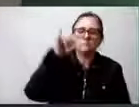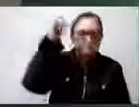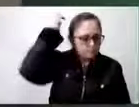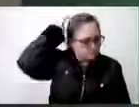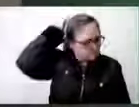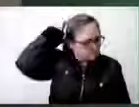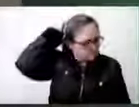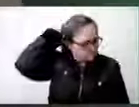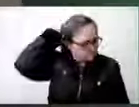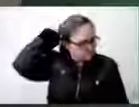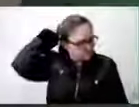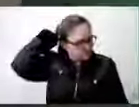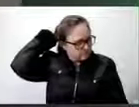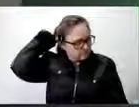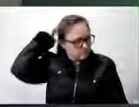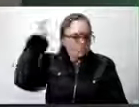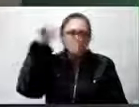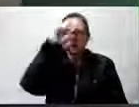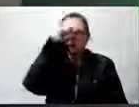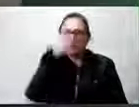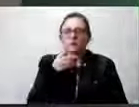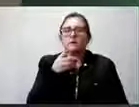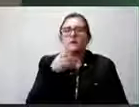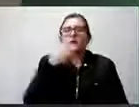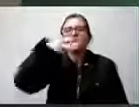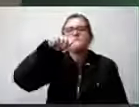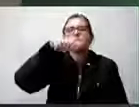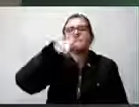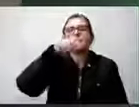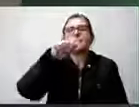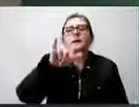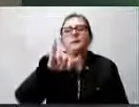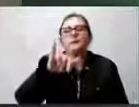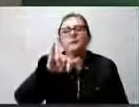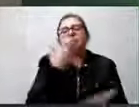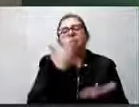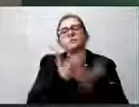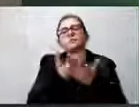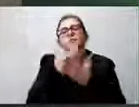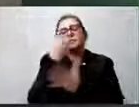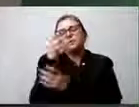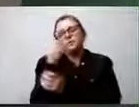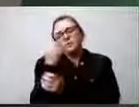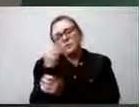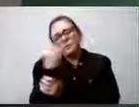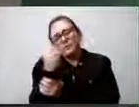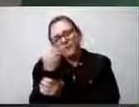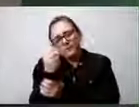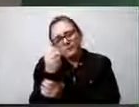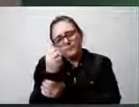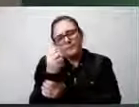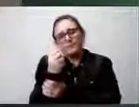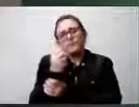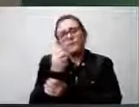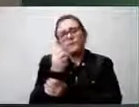foi enviada pela Nathalie Ávila. Sou estudante de fisioterapia de Aracaju, Sergipe, hérnia de